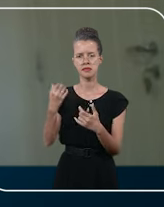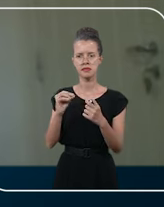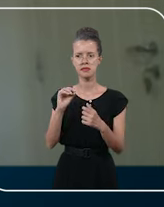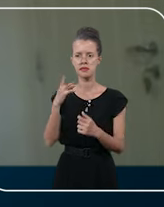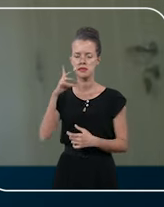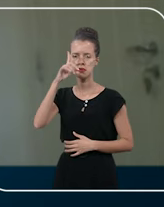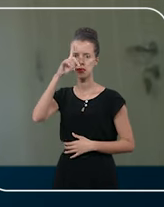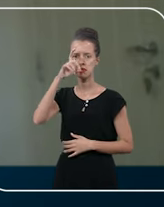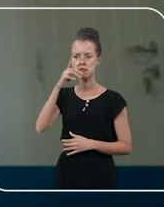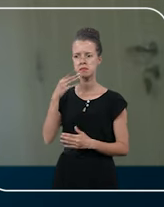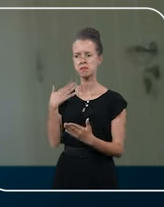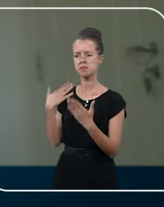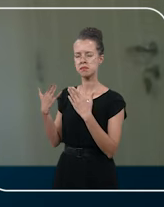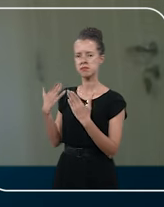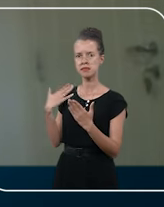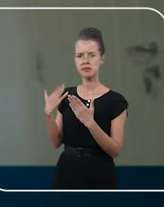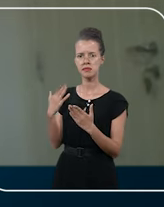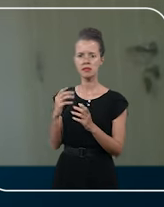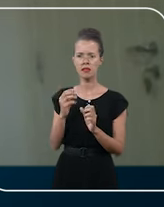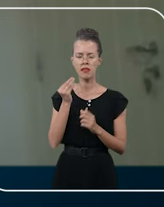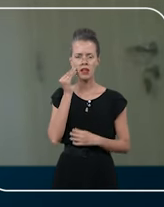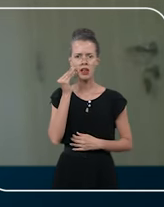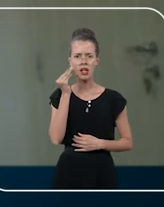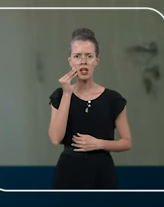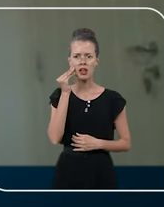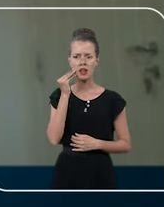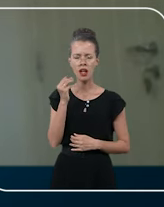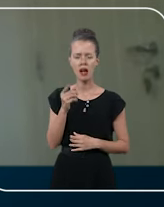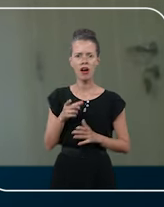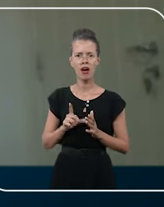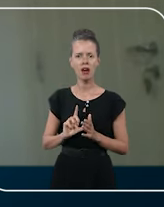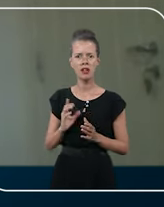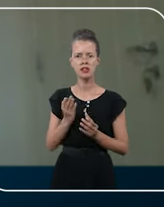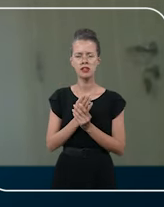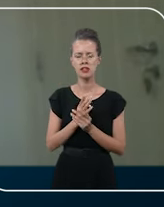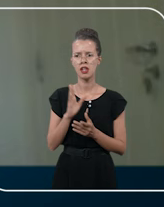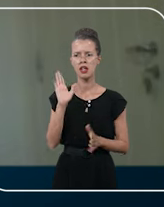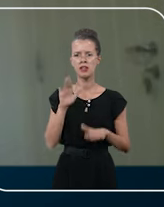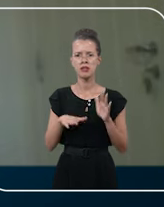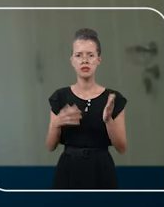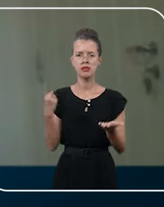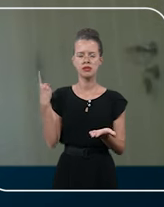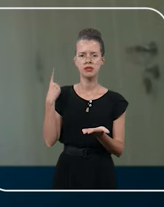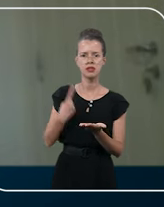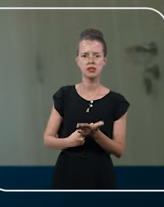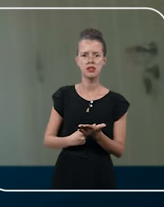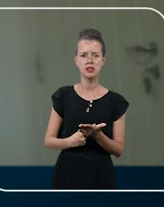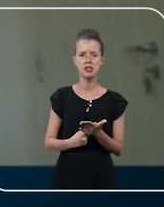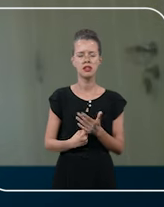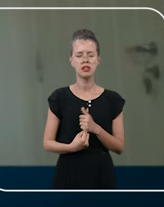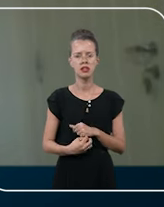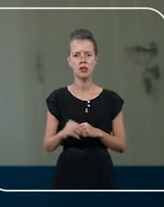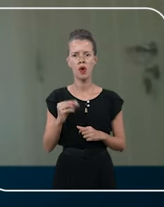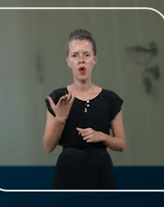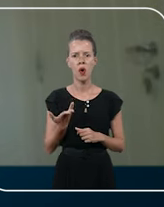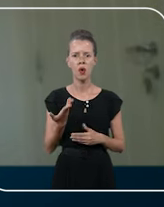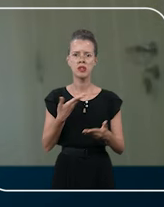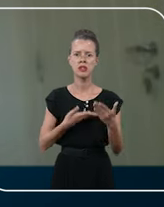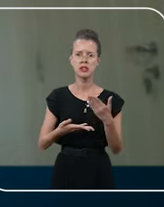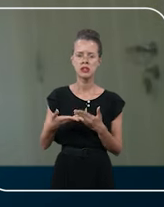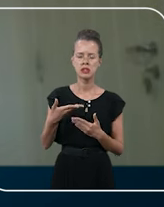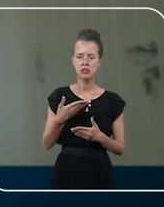uma solução ali extrajudicial, talvez um acordo, talvez uma conciliação. Inclusive, né,